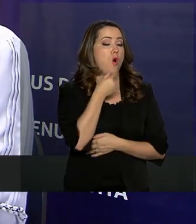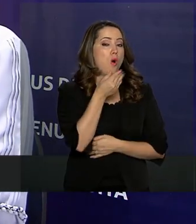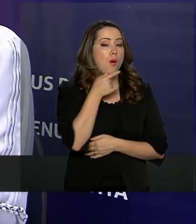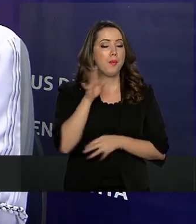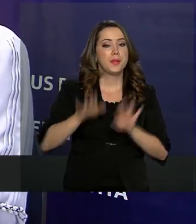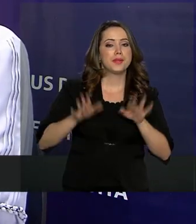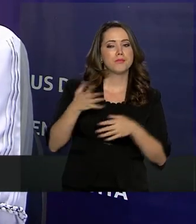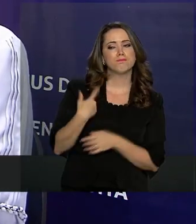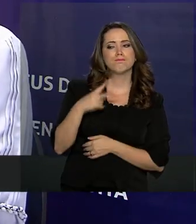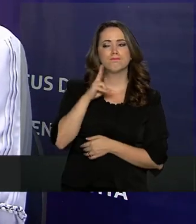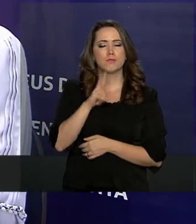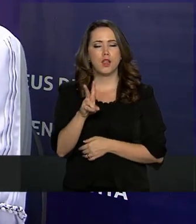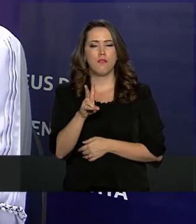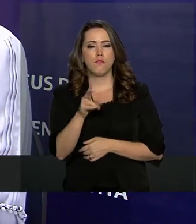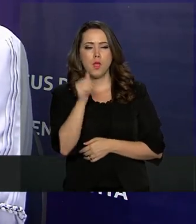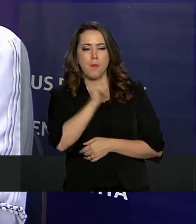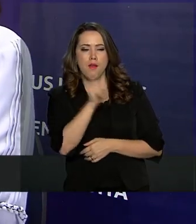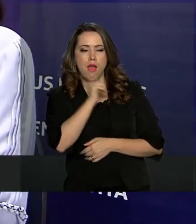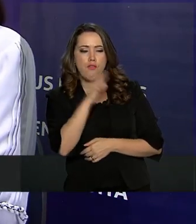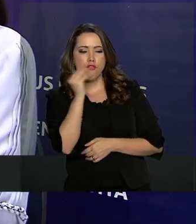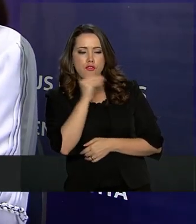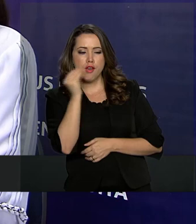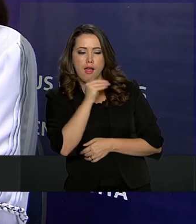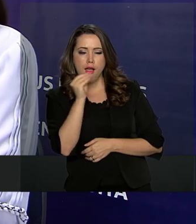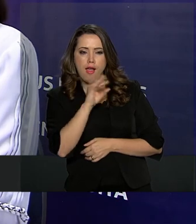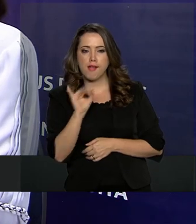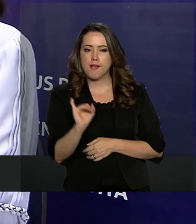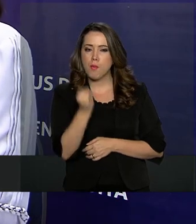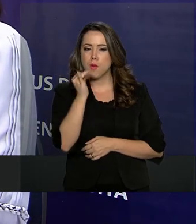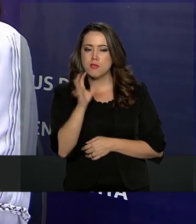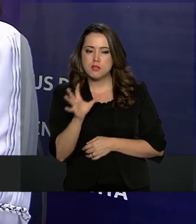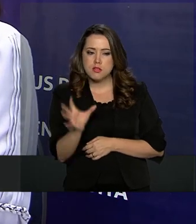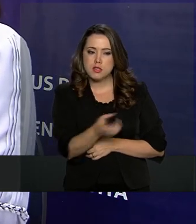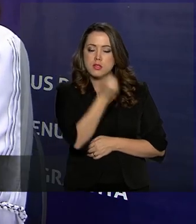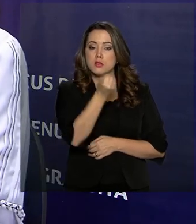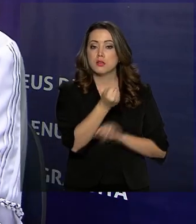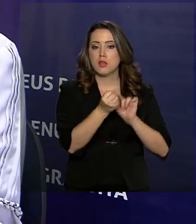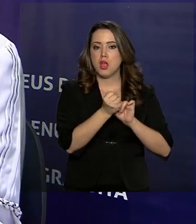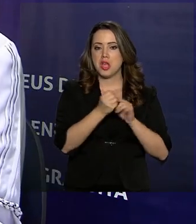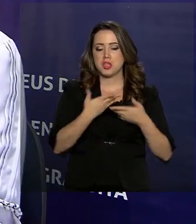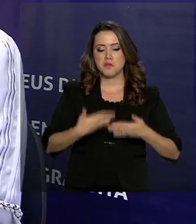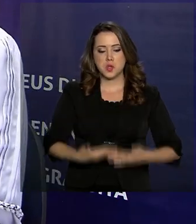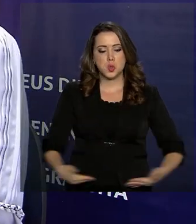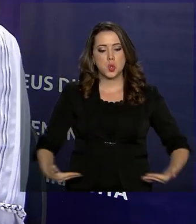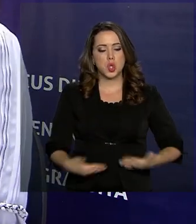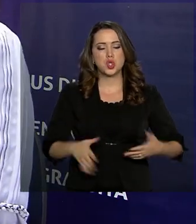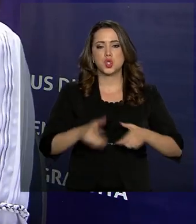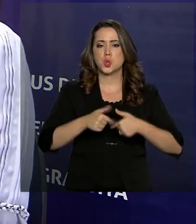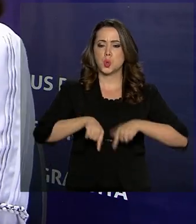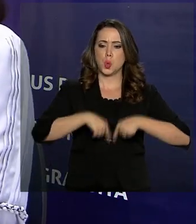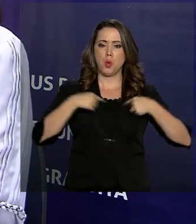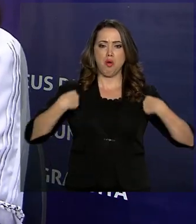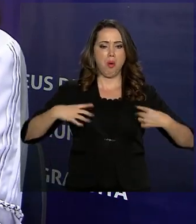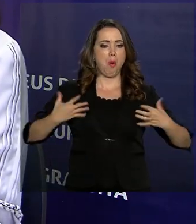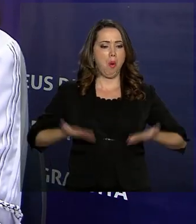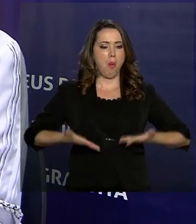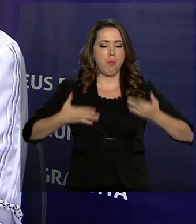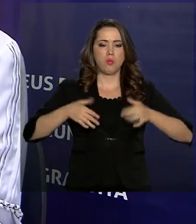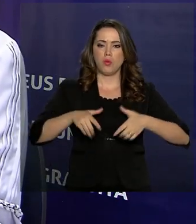pode se aproveitar de uma mulher, porque, mas ela estava de shortinho, ela estava de sutiã, ela estava de